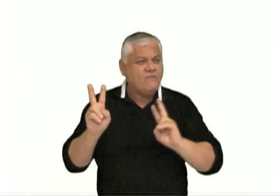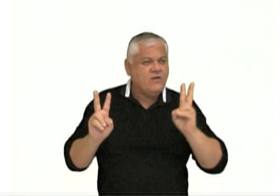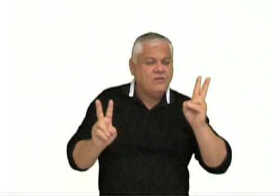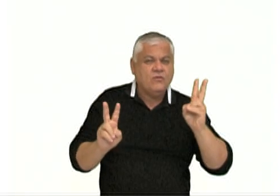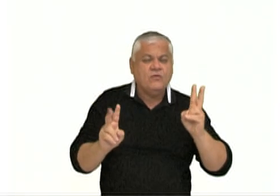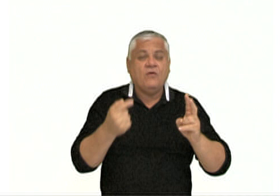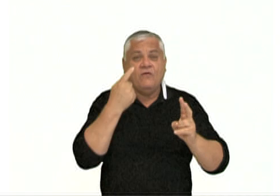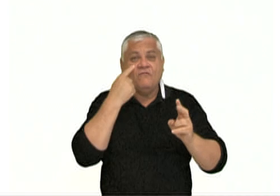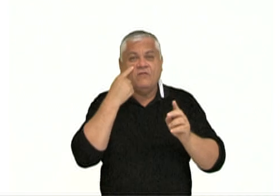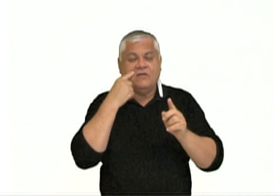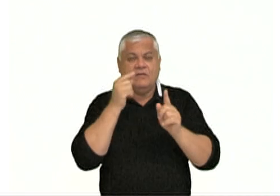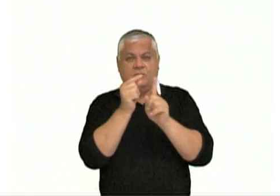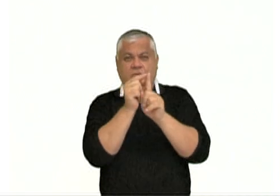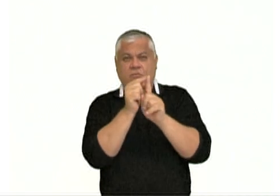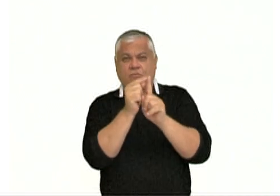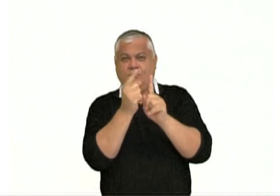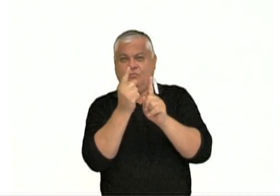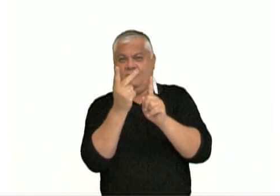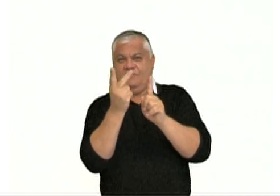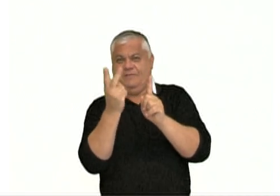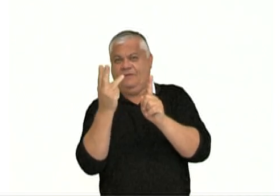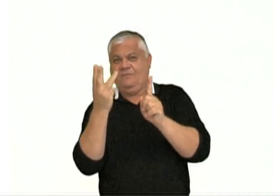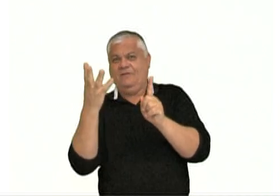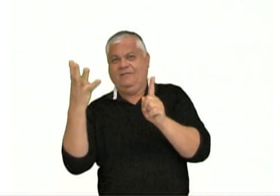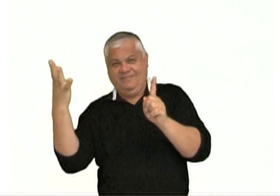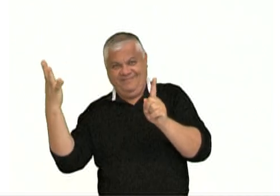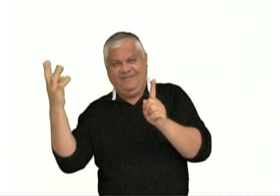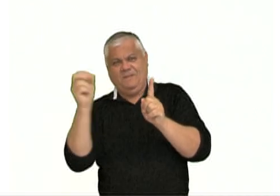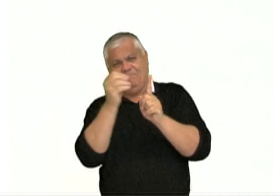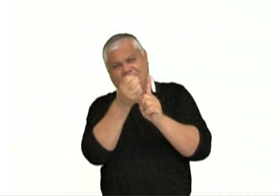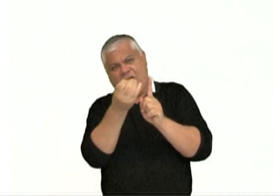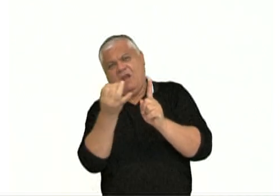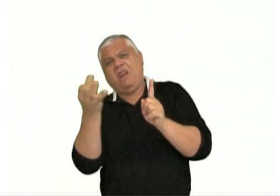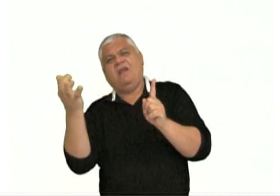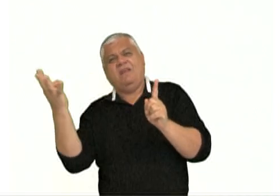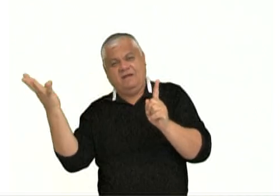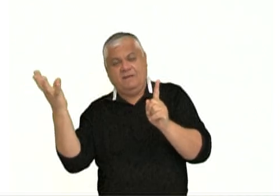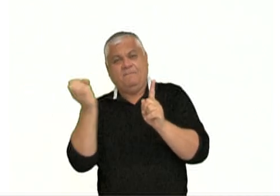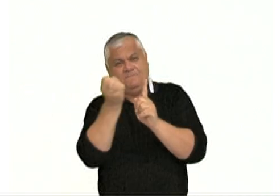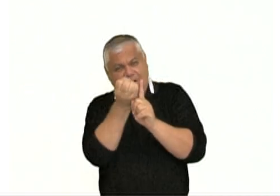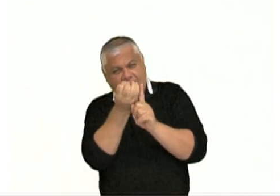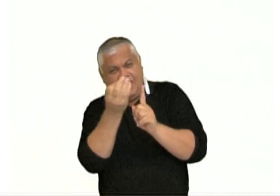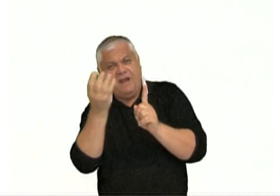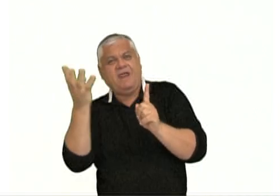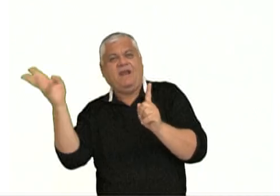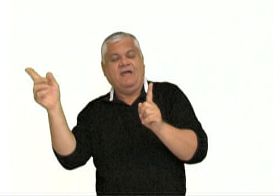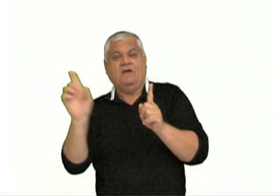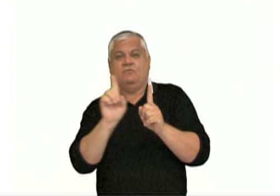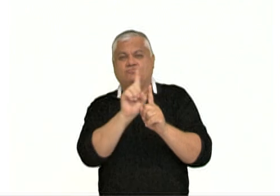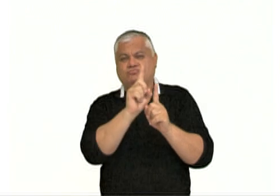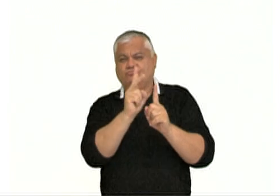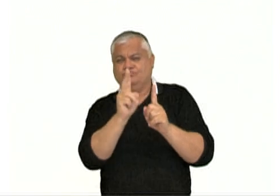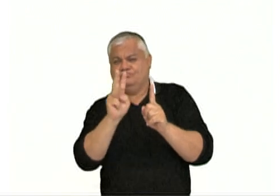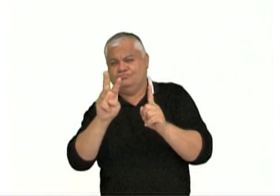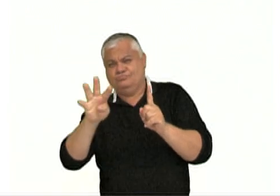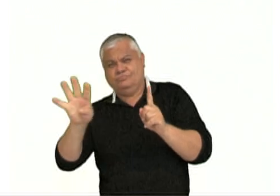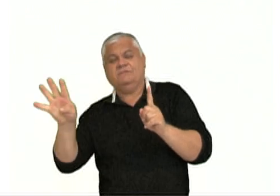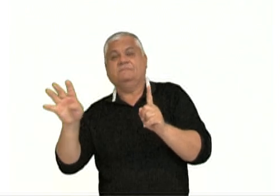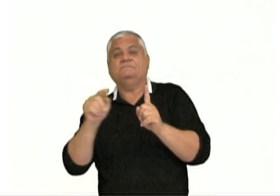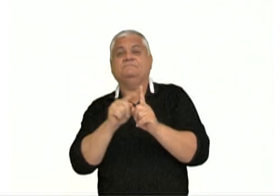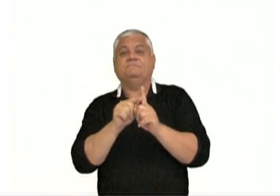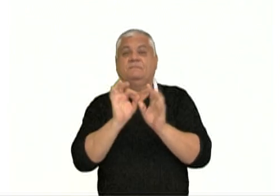forma crescente, ok? Então, nós temos aqui os valores do menor para o